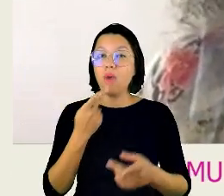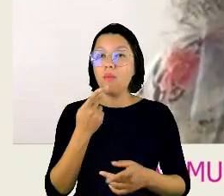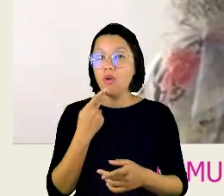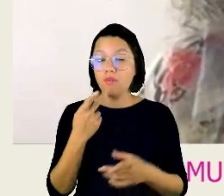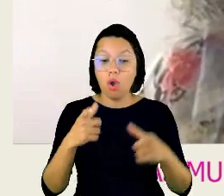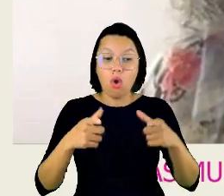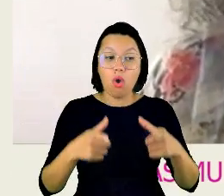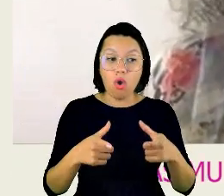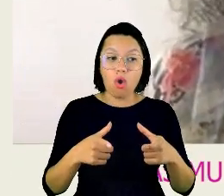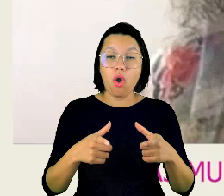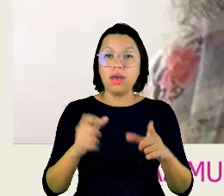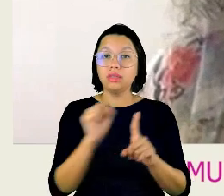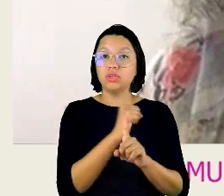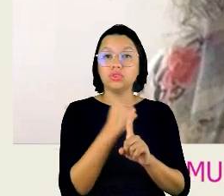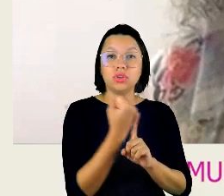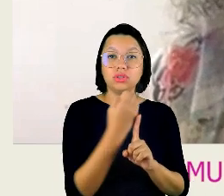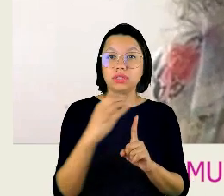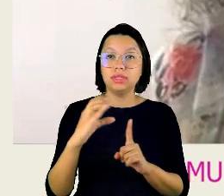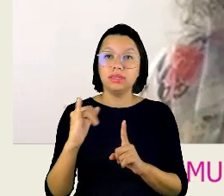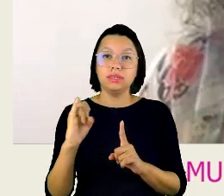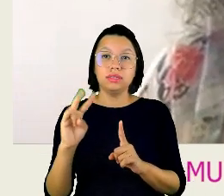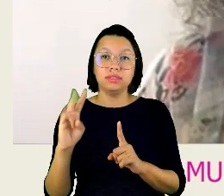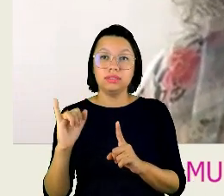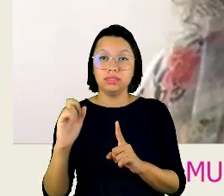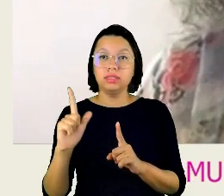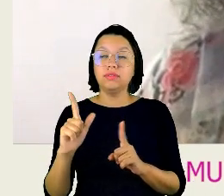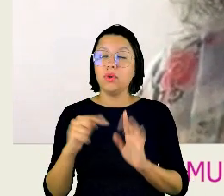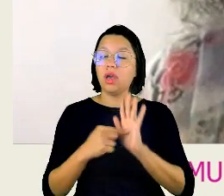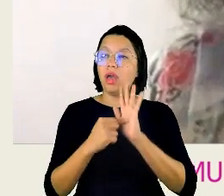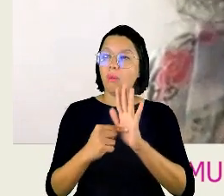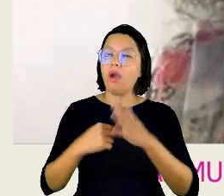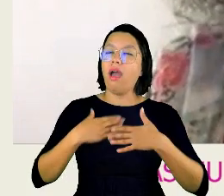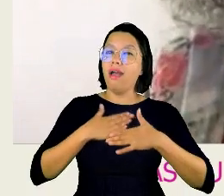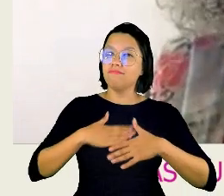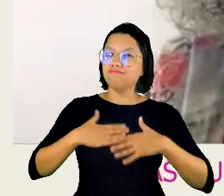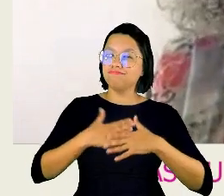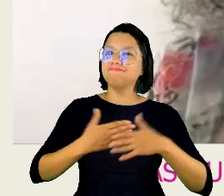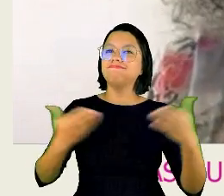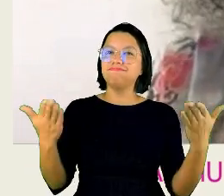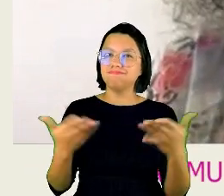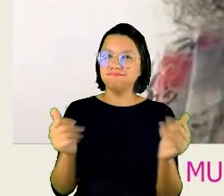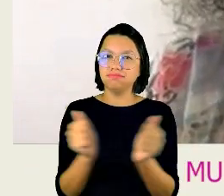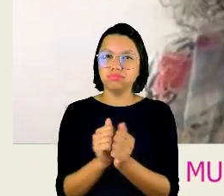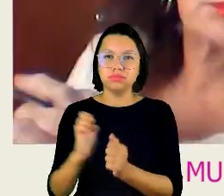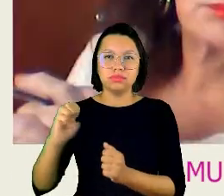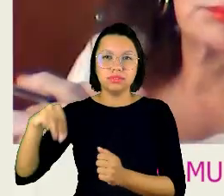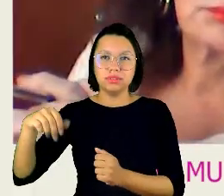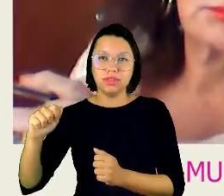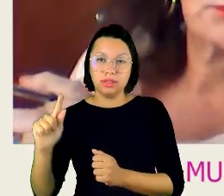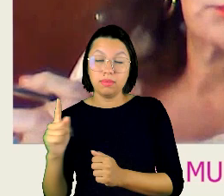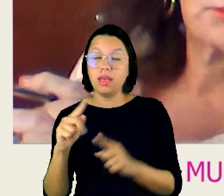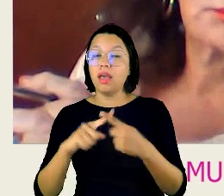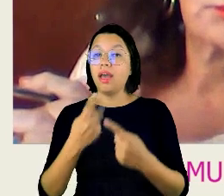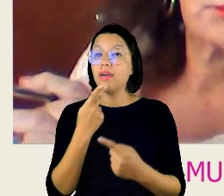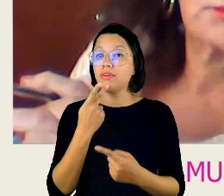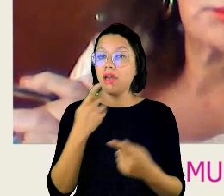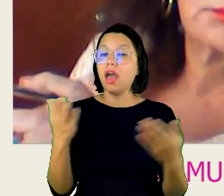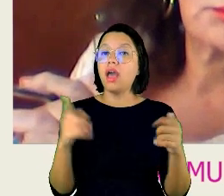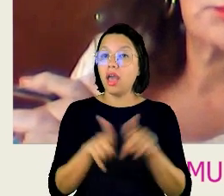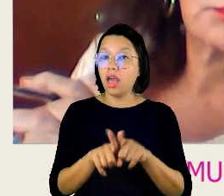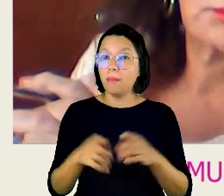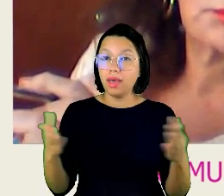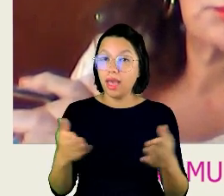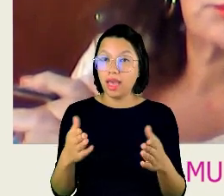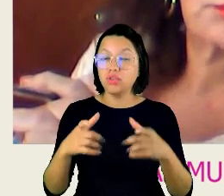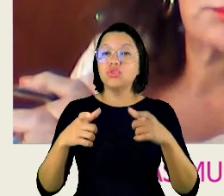lugar da sociedade civil que demonstra satisfação de estarmos aqui, né, junto à EMAG, mas podendo falar também deste lugar de